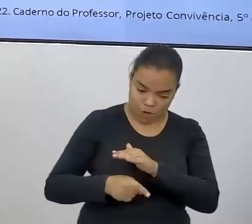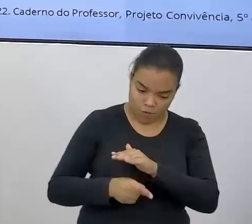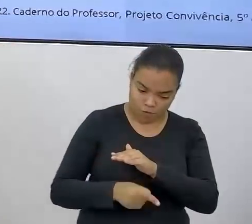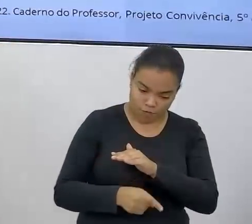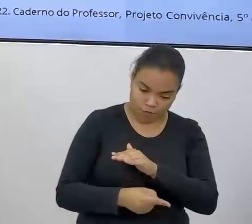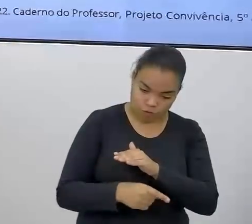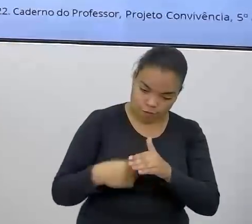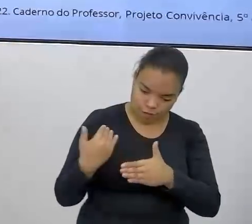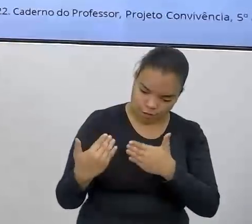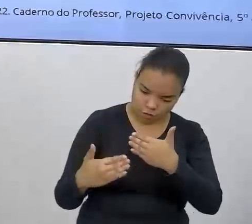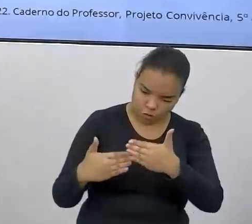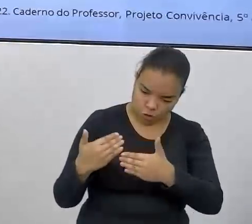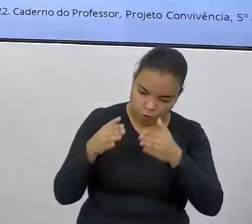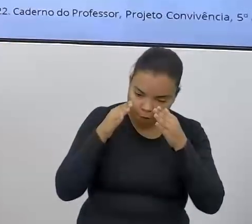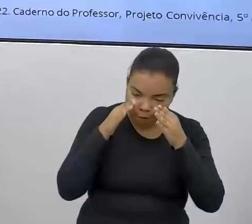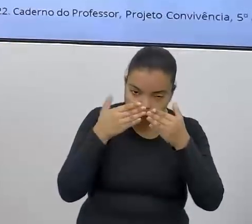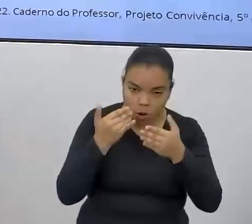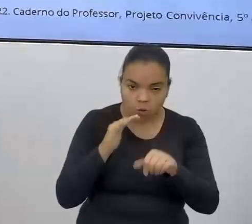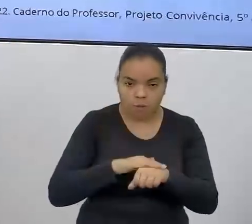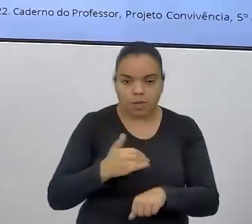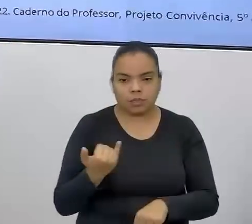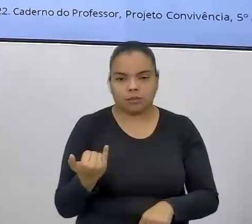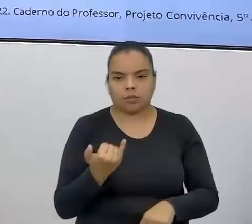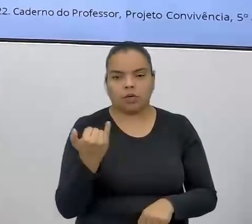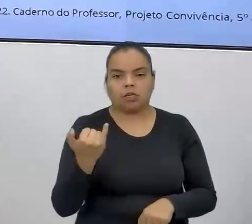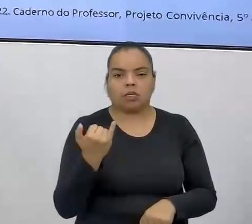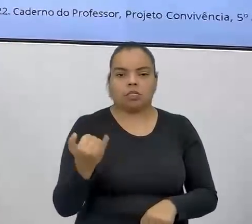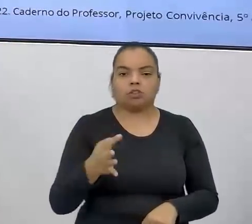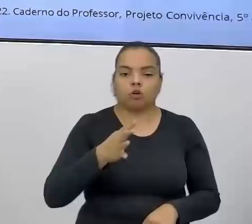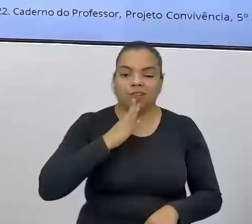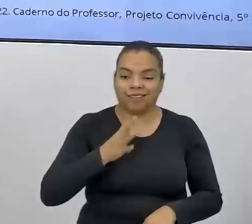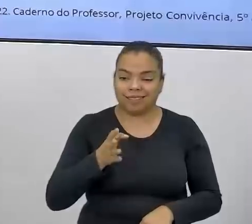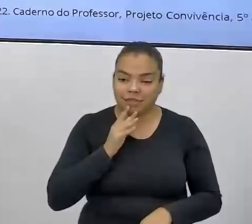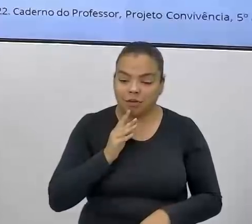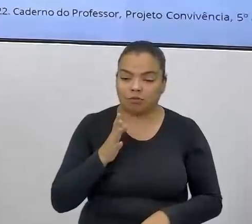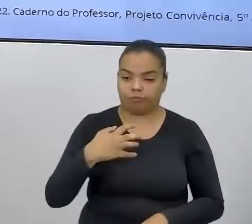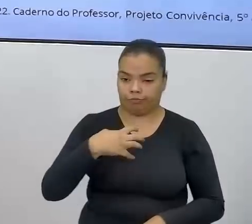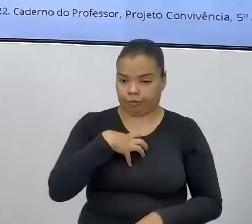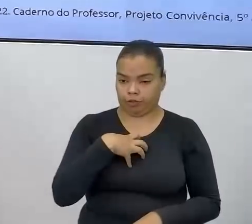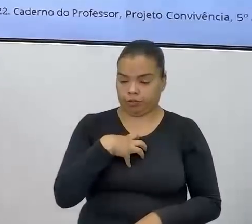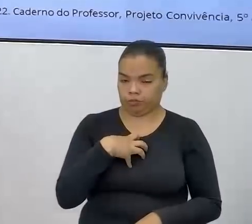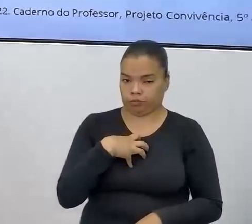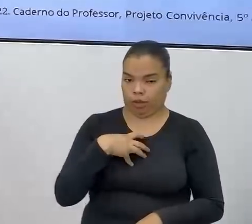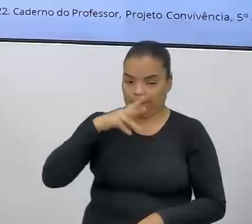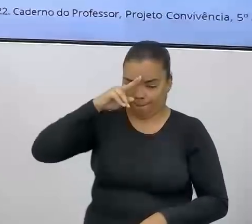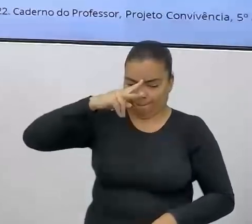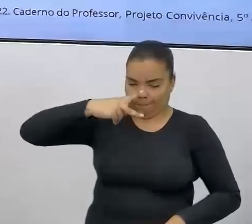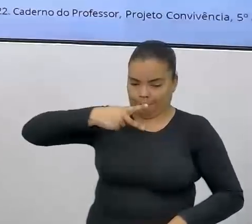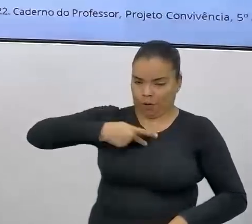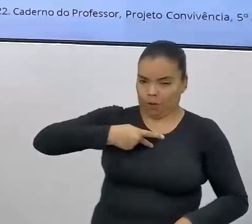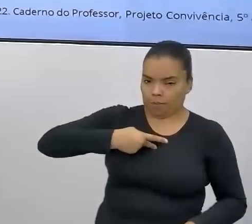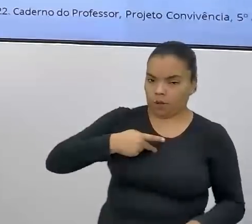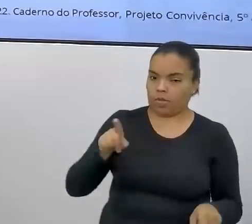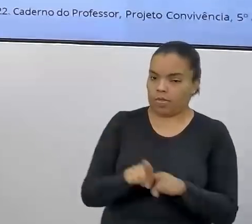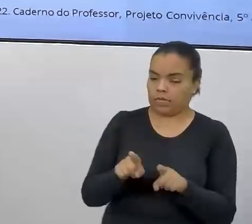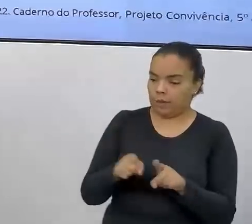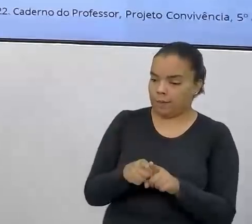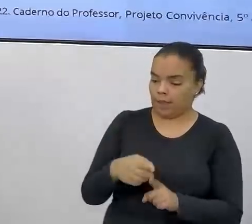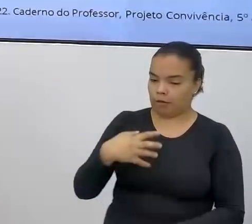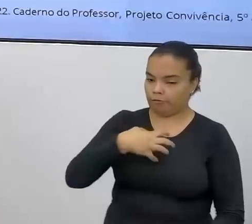principal, que é reconhecer o seu sentimento, reconhecer o sentimento do outro e entender que ambos podem